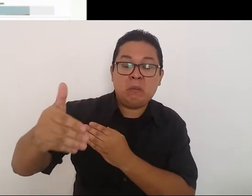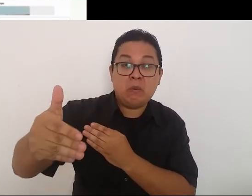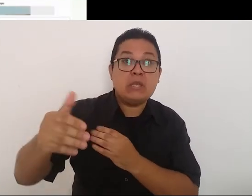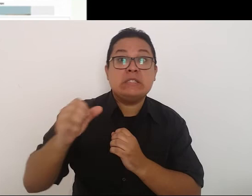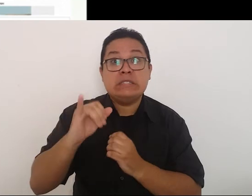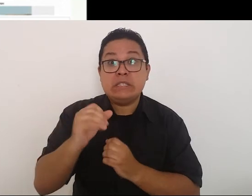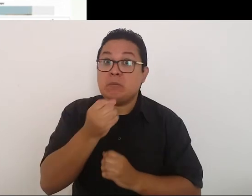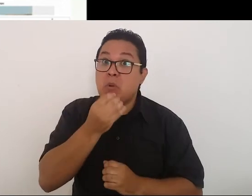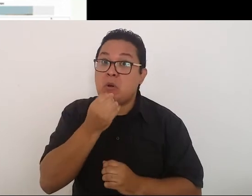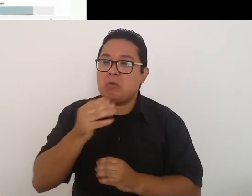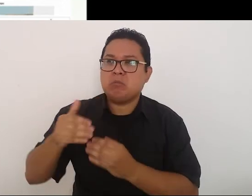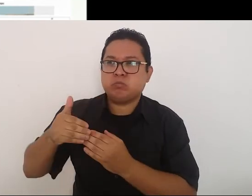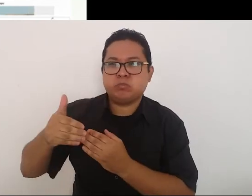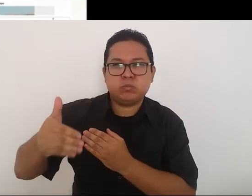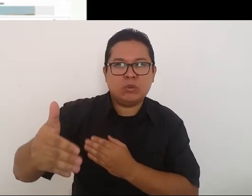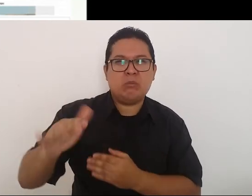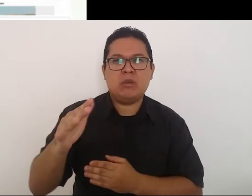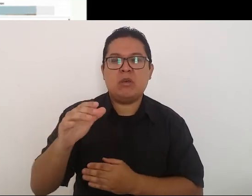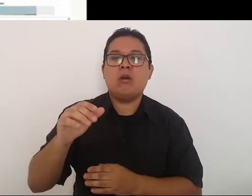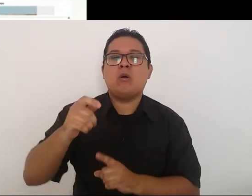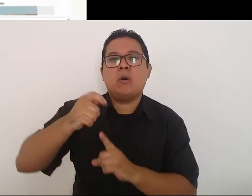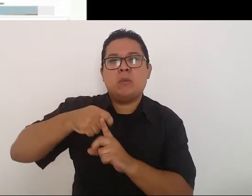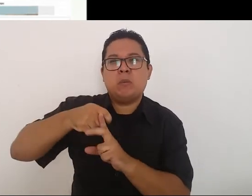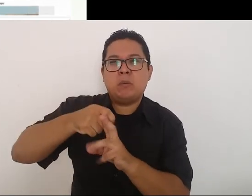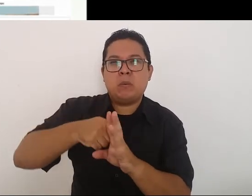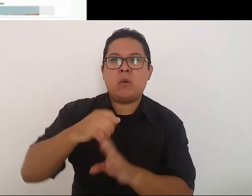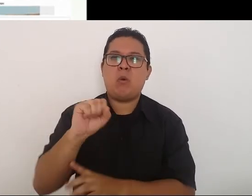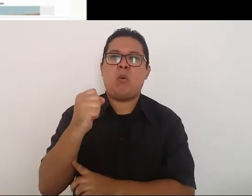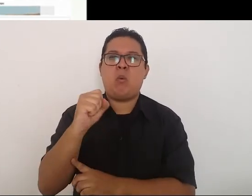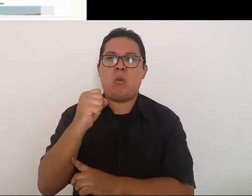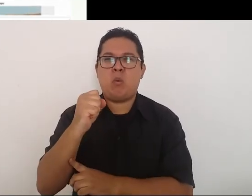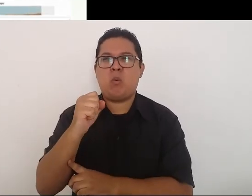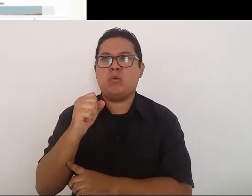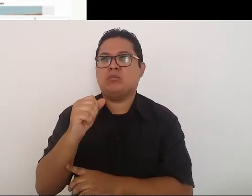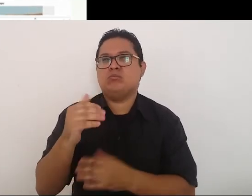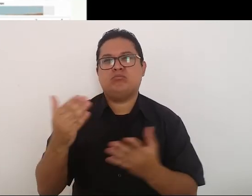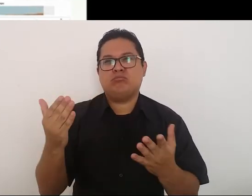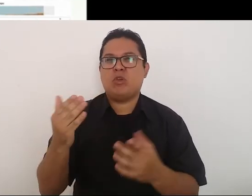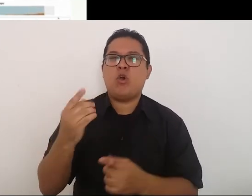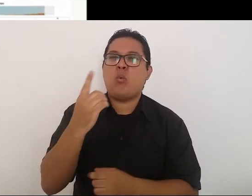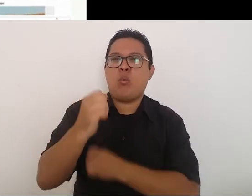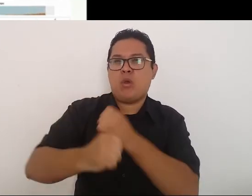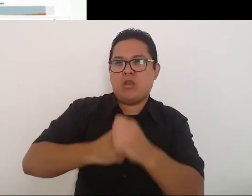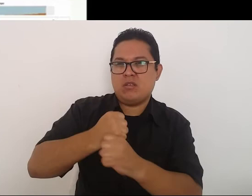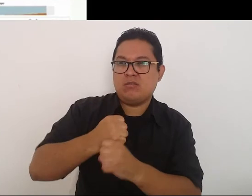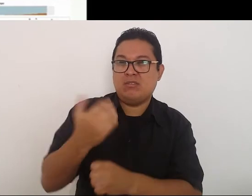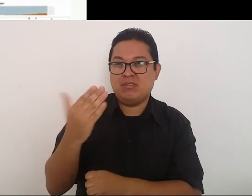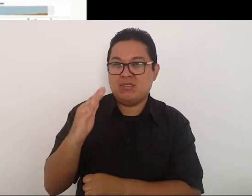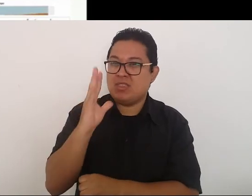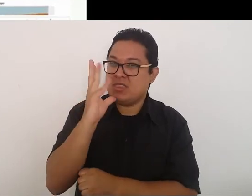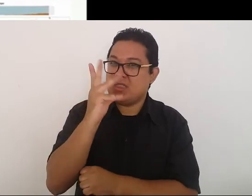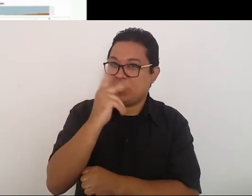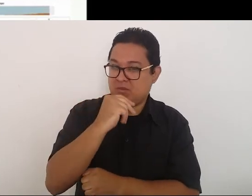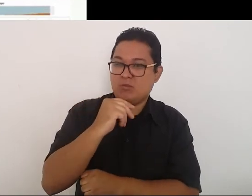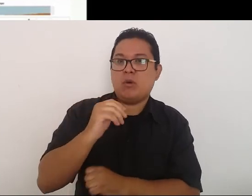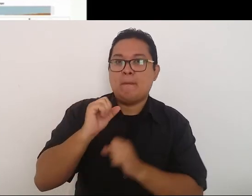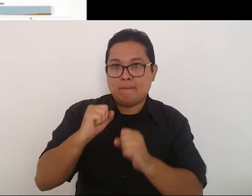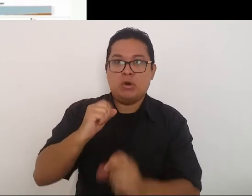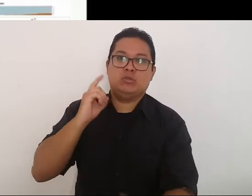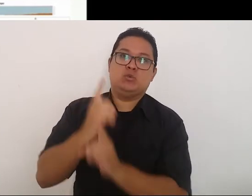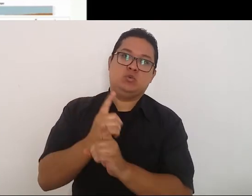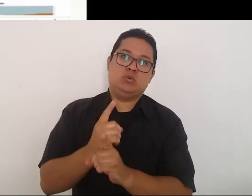cenário muito bom aí de 8 meses, 1 ano, tá? Aí você vai ter que produzir vacina.